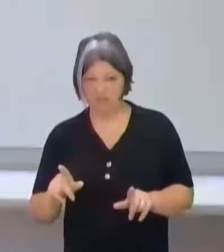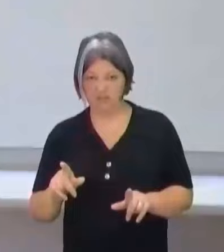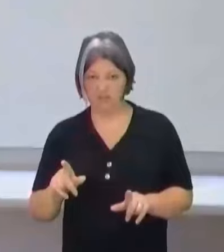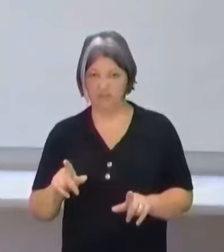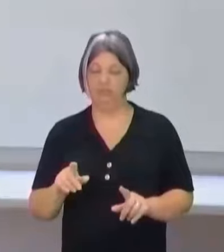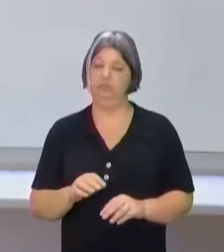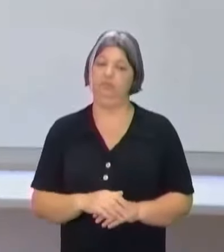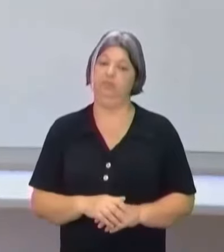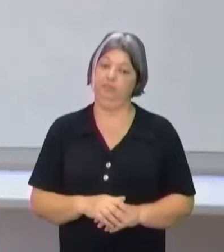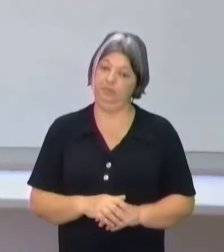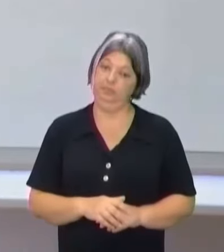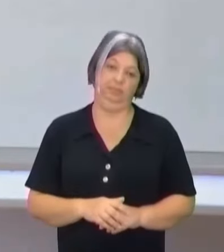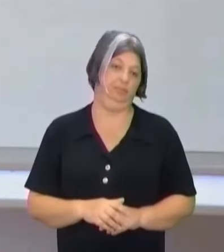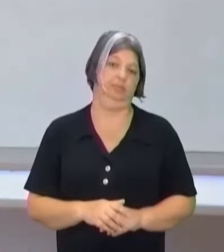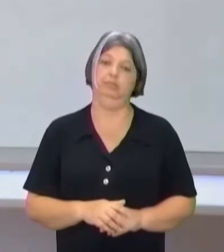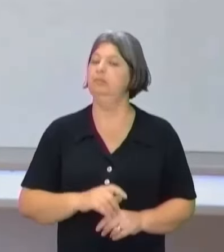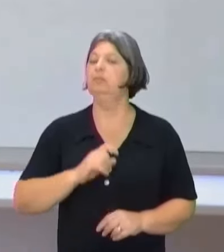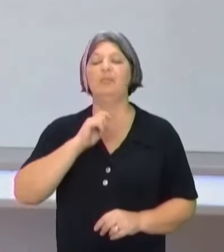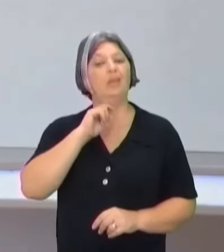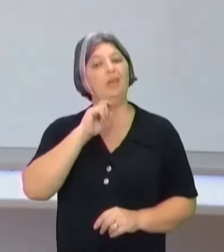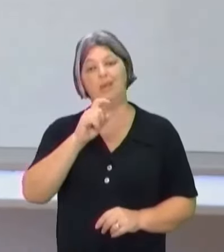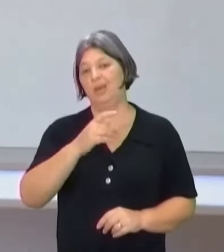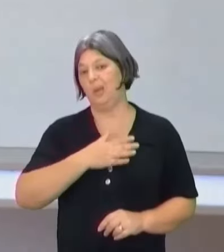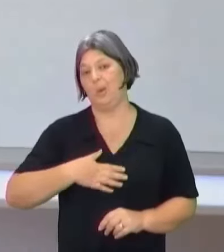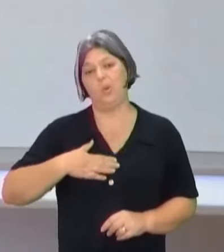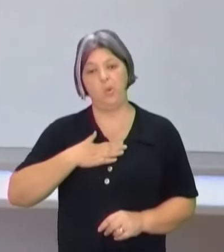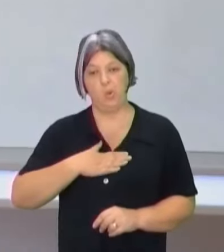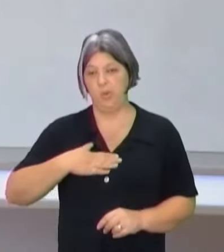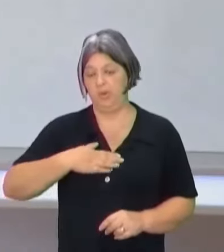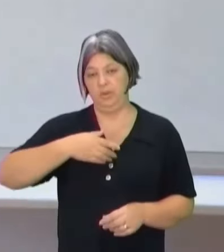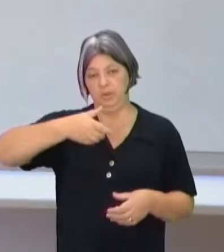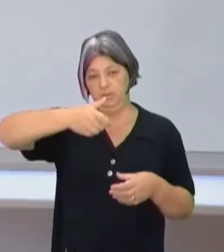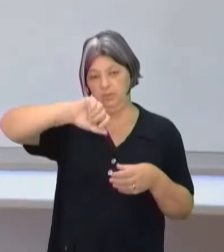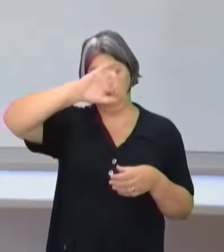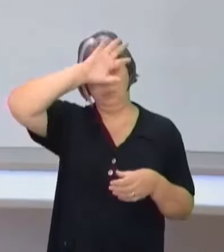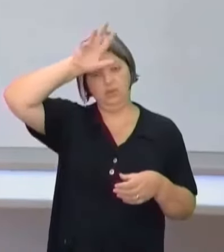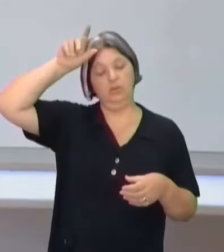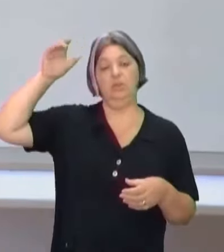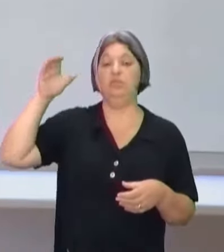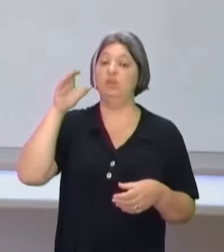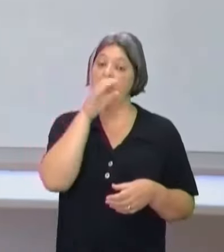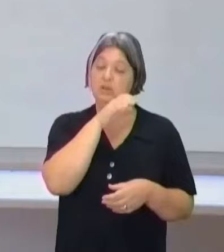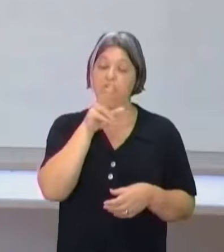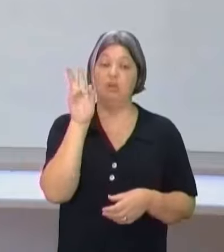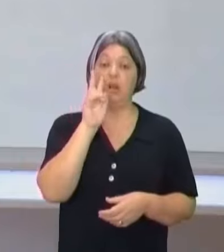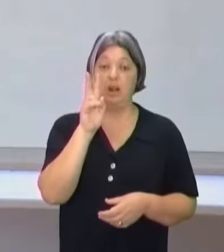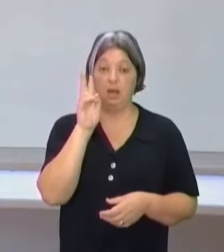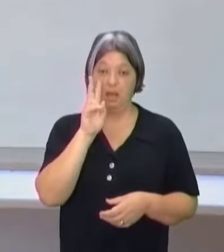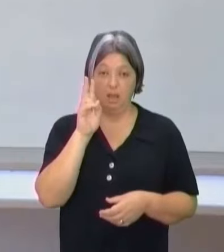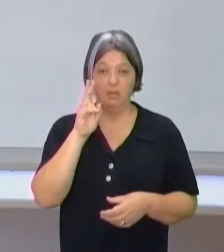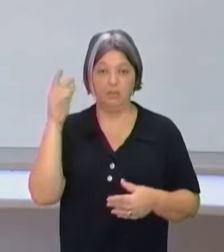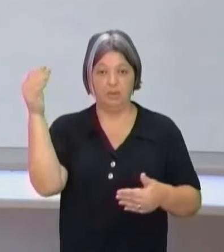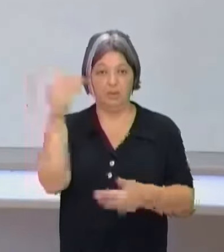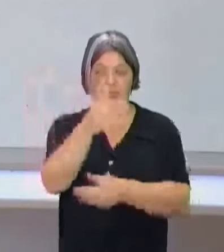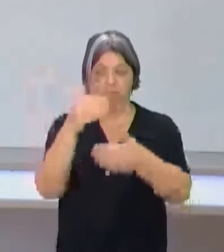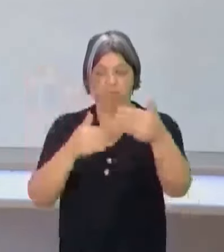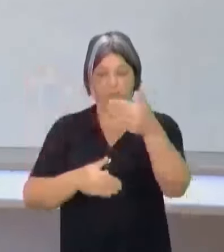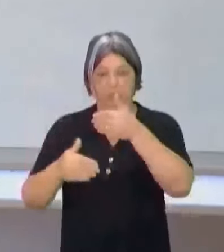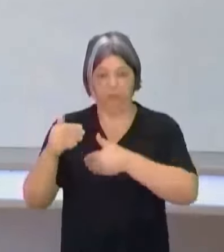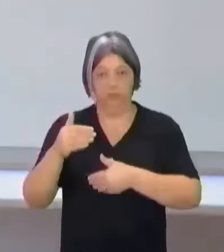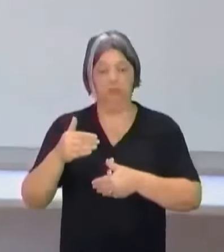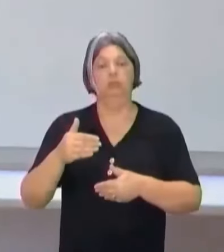né? Provavelmente ninguém aqui gosta de tomar refri quente. Porque lembra que a gente viu no slide anterior que